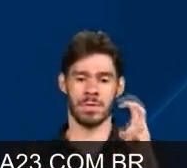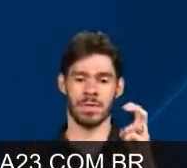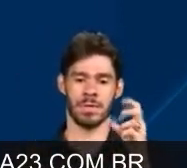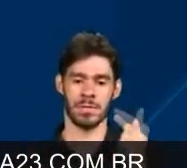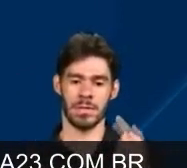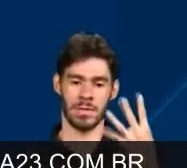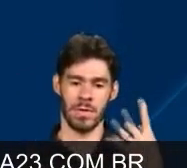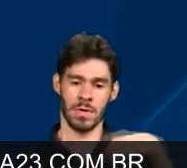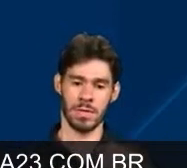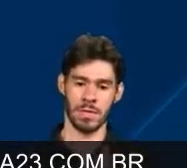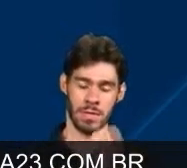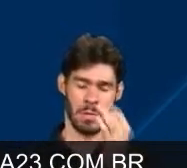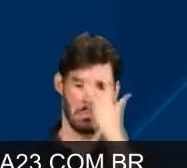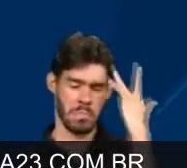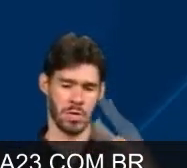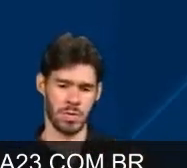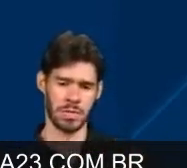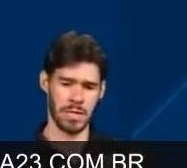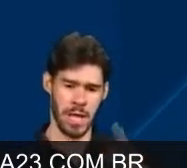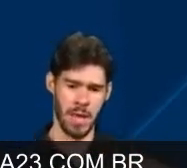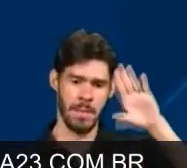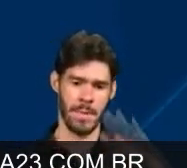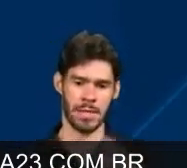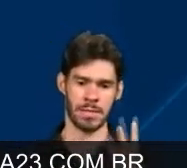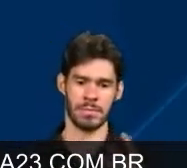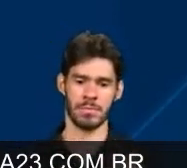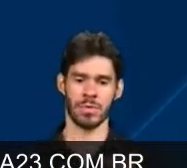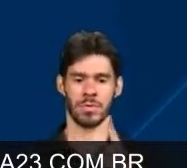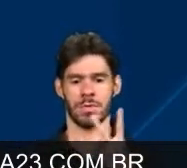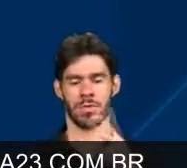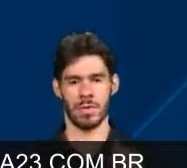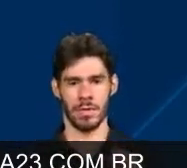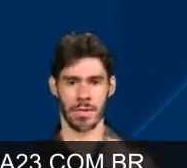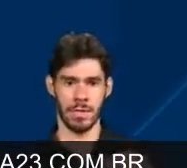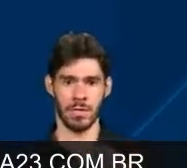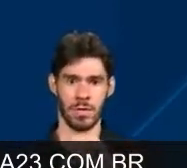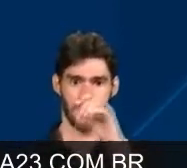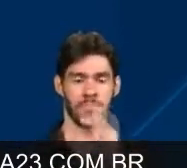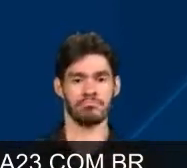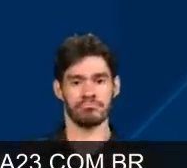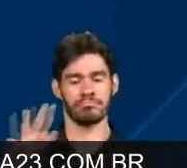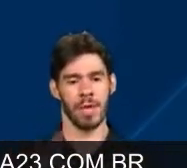R$ 1.574,69. Quem ganhava acima de R$